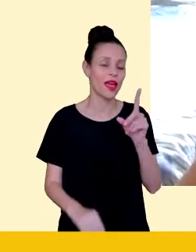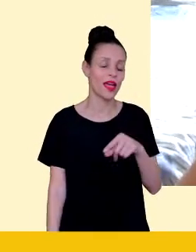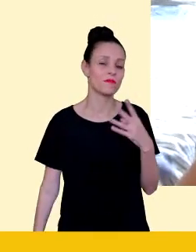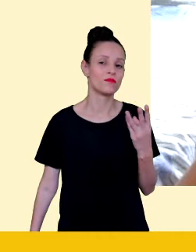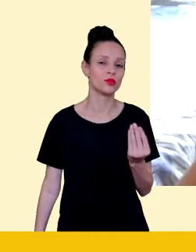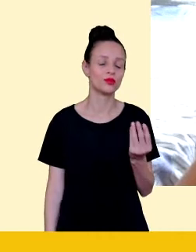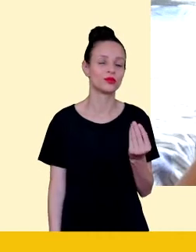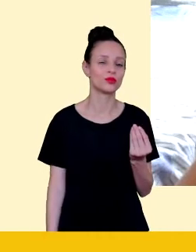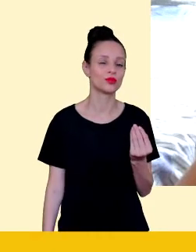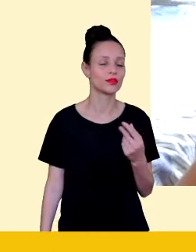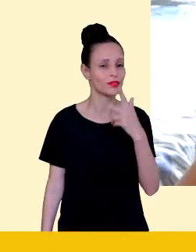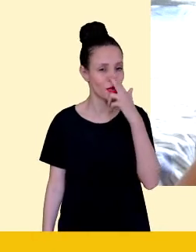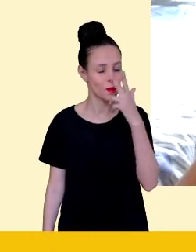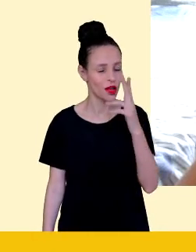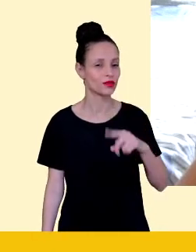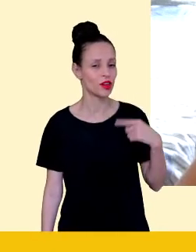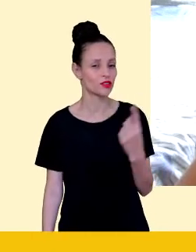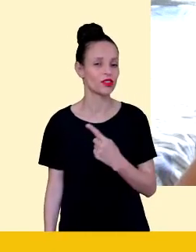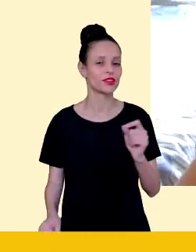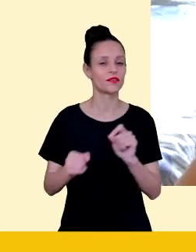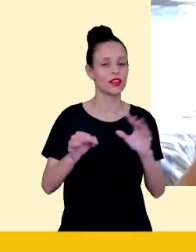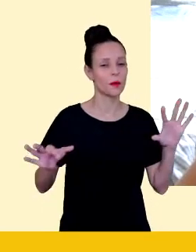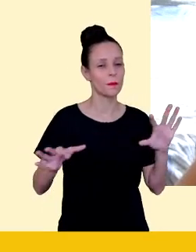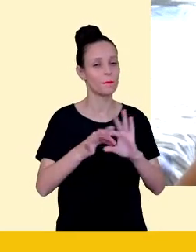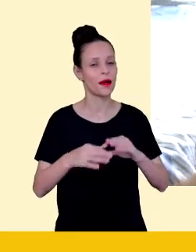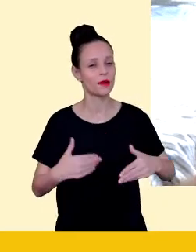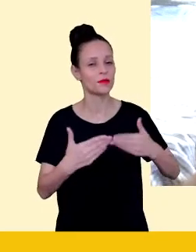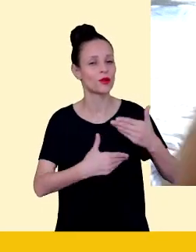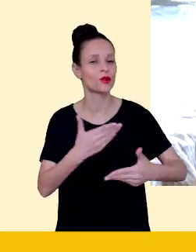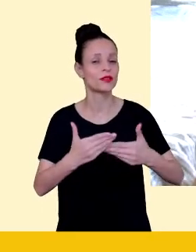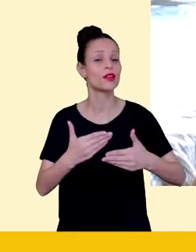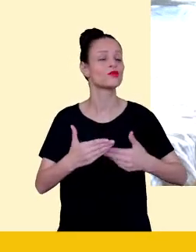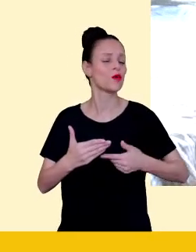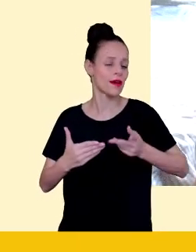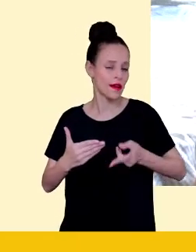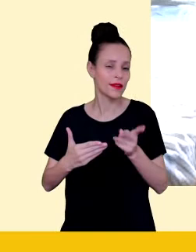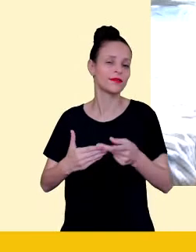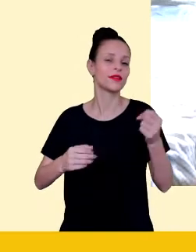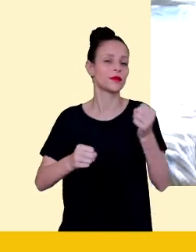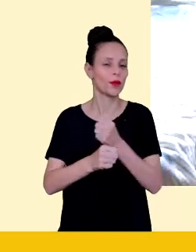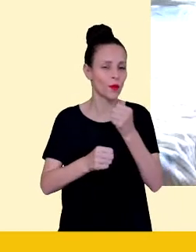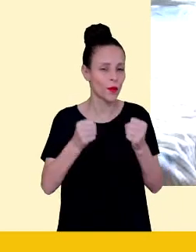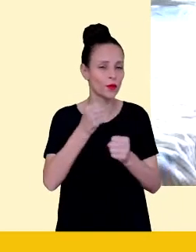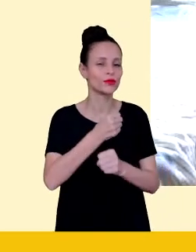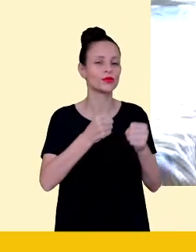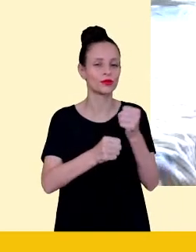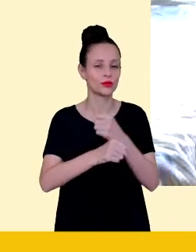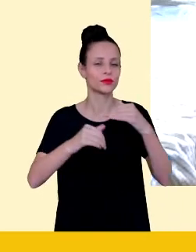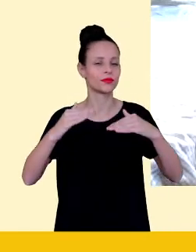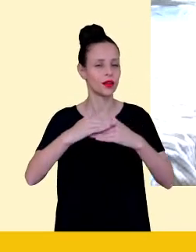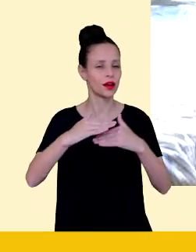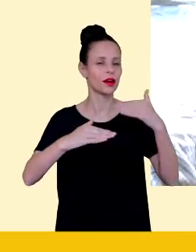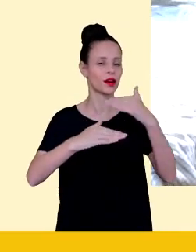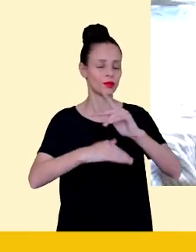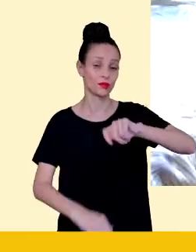é isso, assim, é muito... Eu acho que a gente está fazendo parte de um processo em construção, sabe?